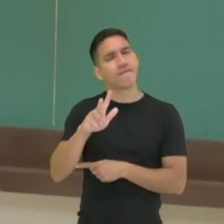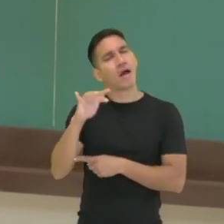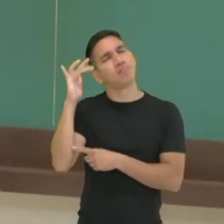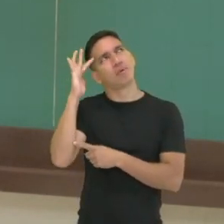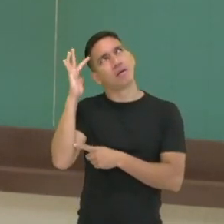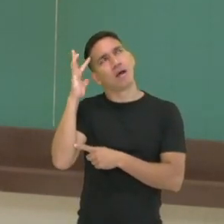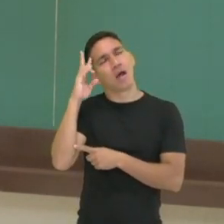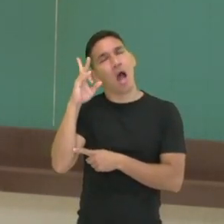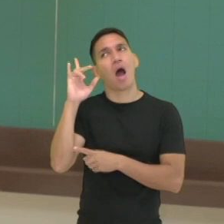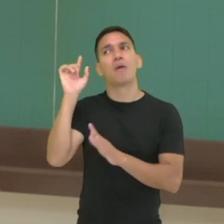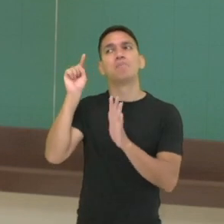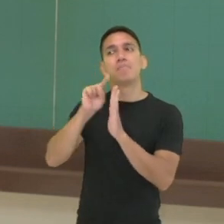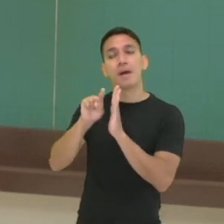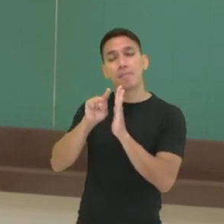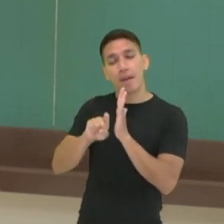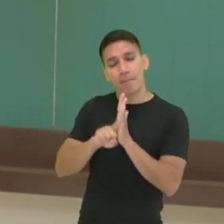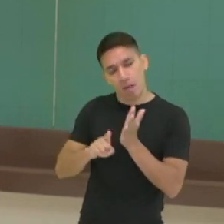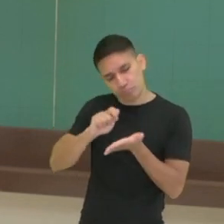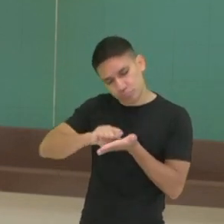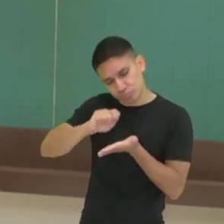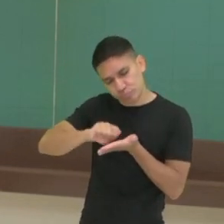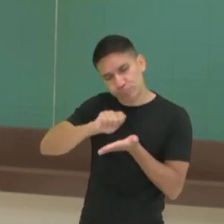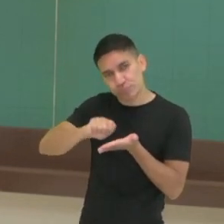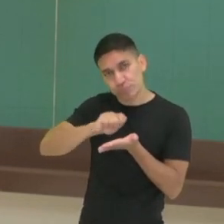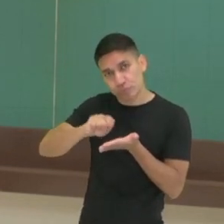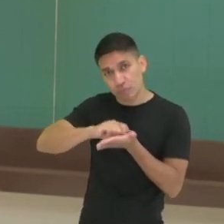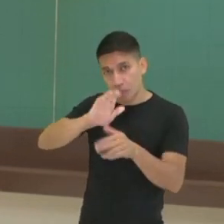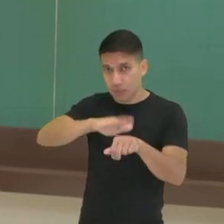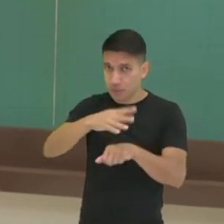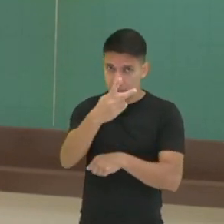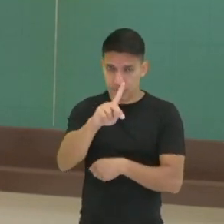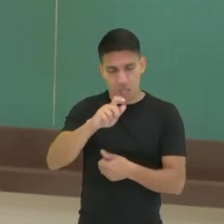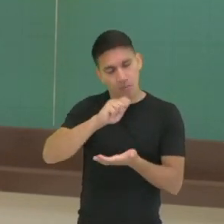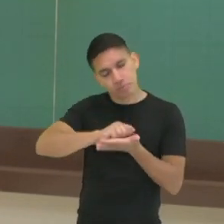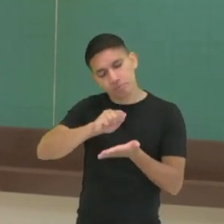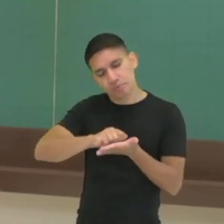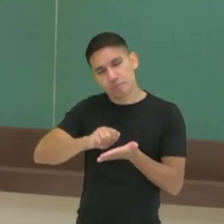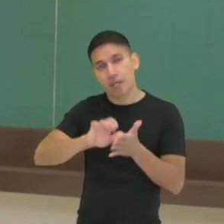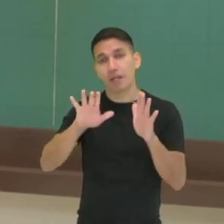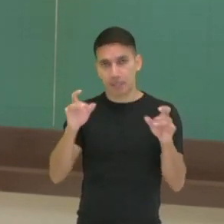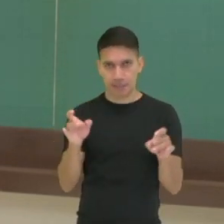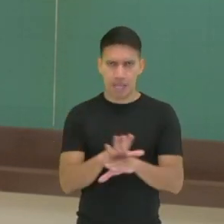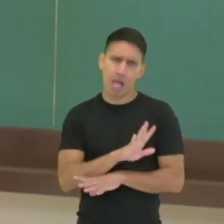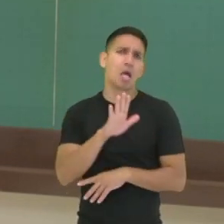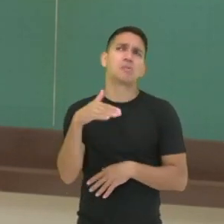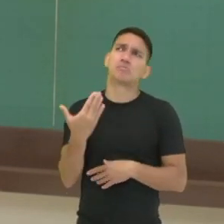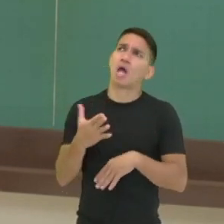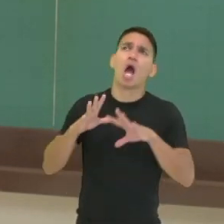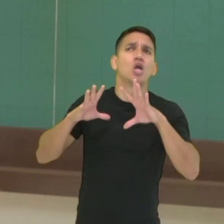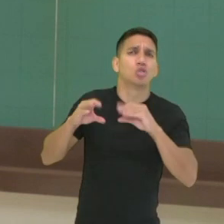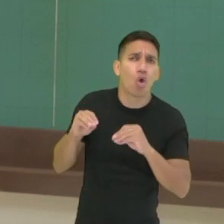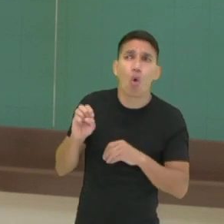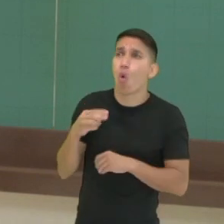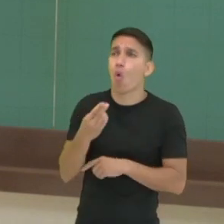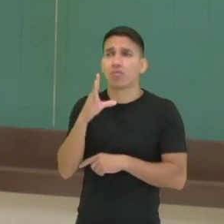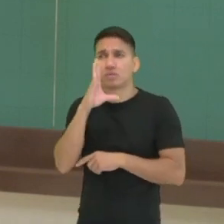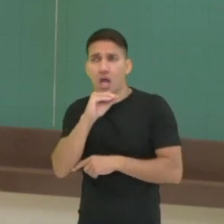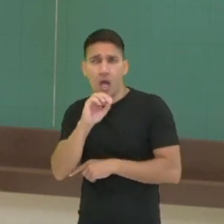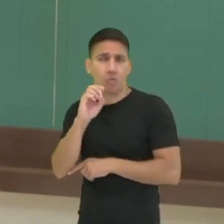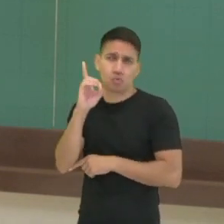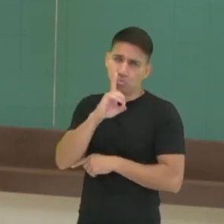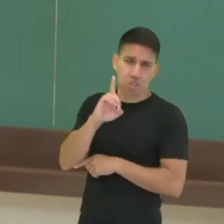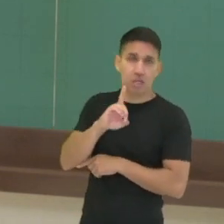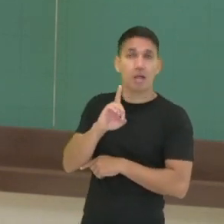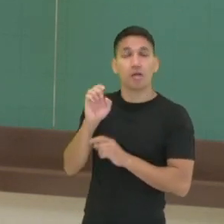pensar nas perguntas, colocar no seu caderno de ciências e daí, à noite, no final de semana, ligue para o